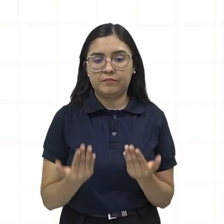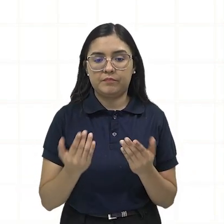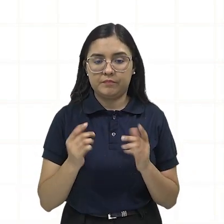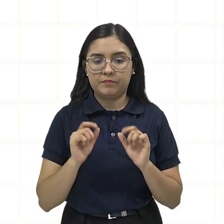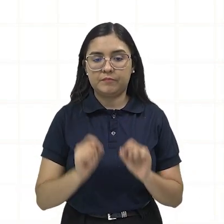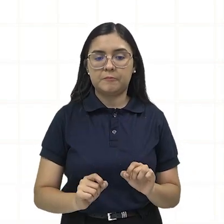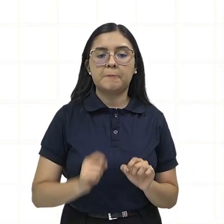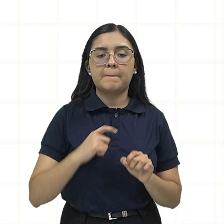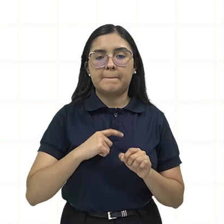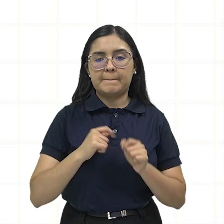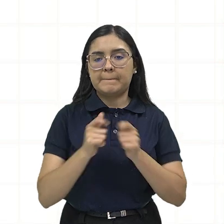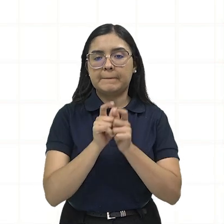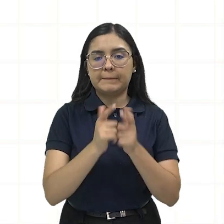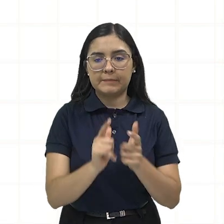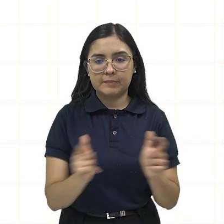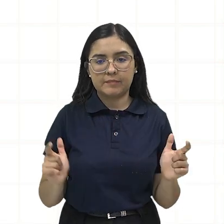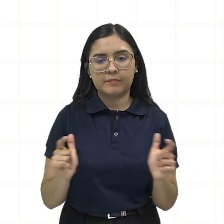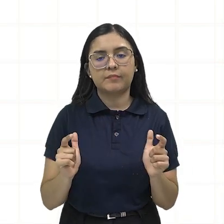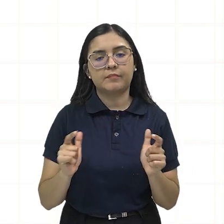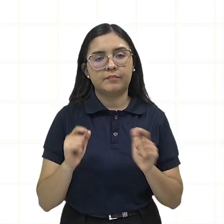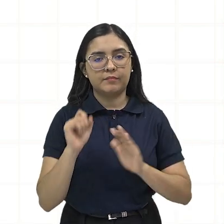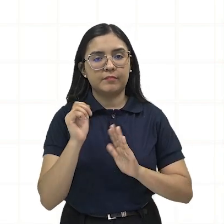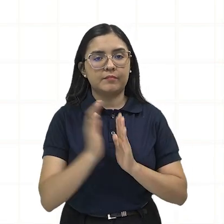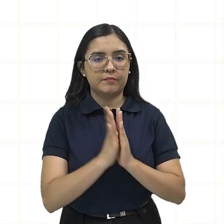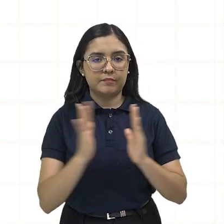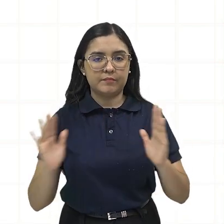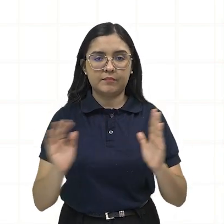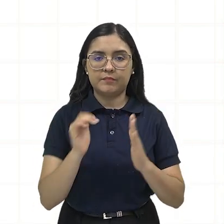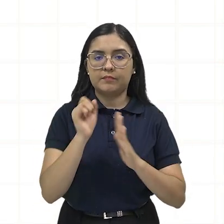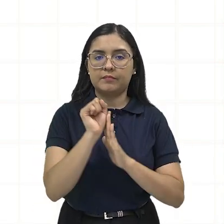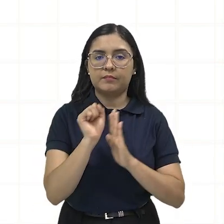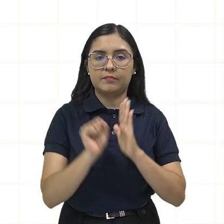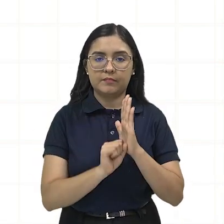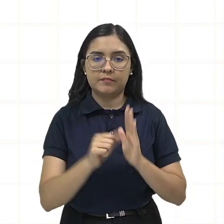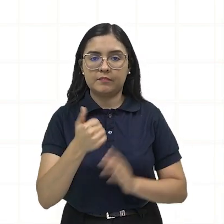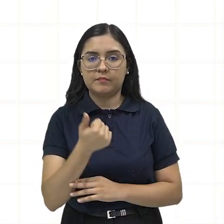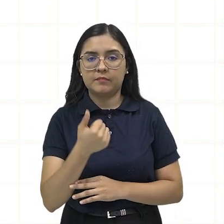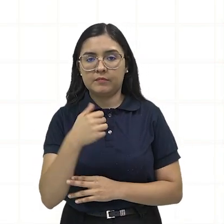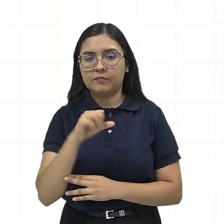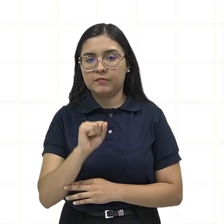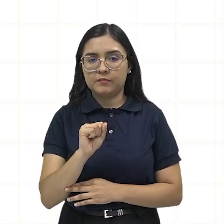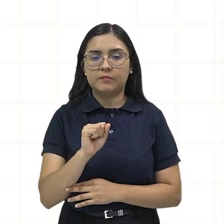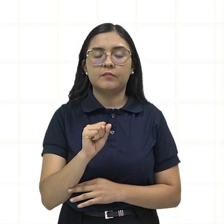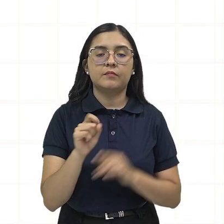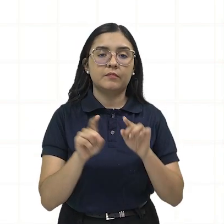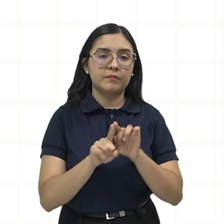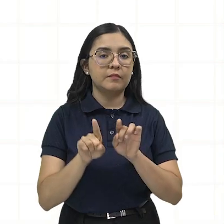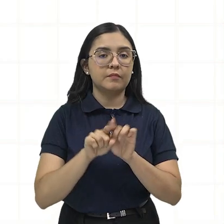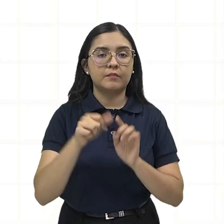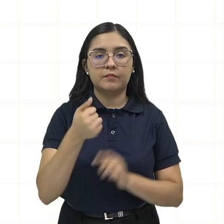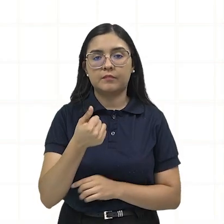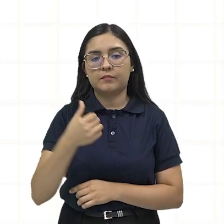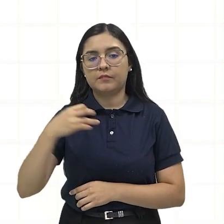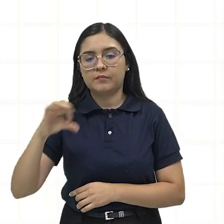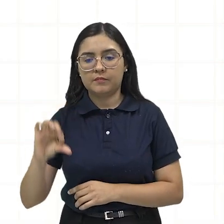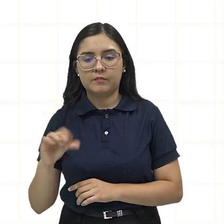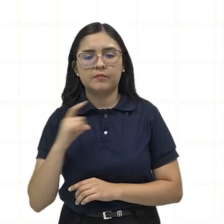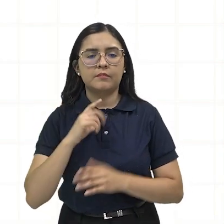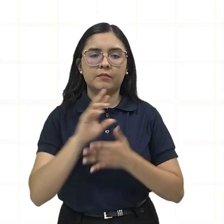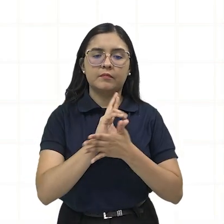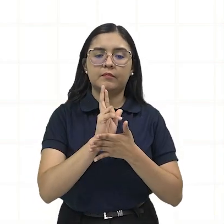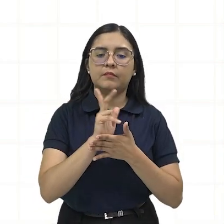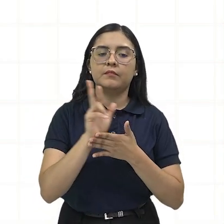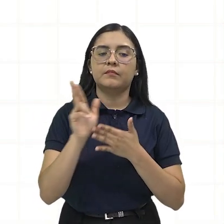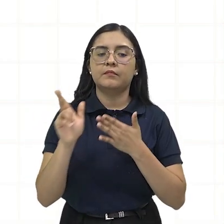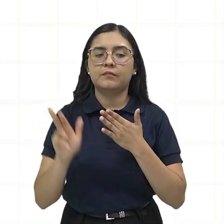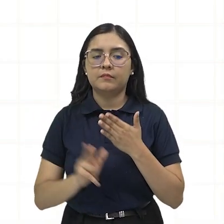territorial estadunidense, aí ao longo do século XVIII e XIX, ela foi marcada por inúmeras